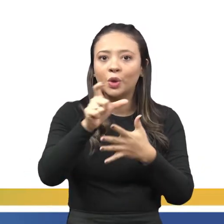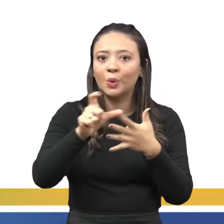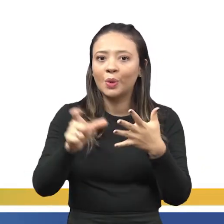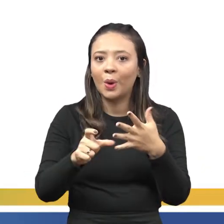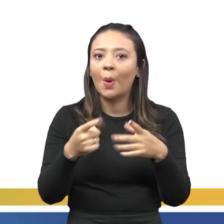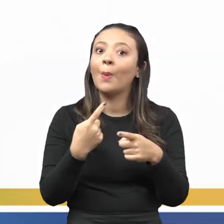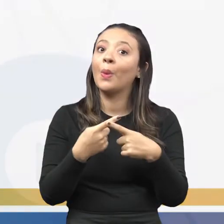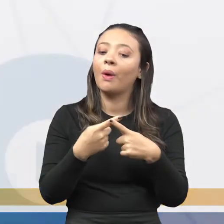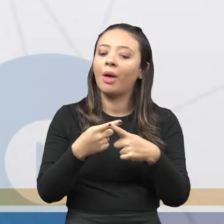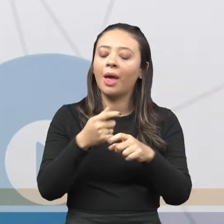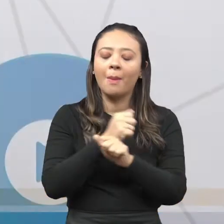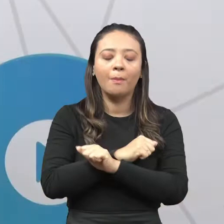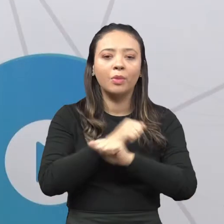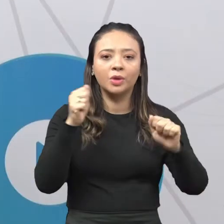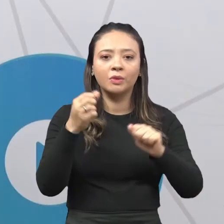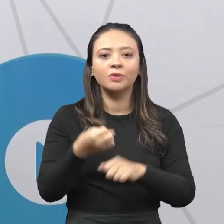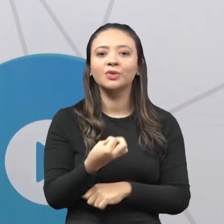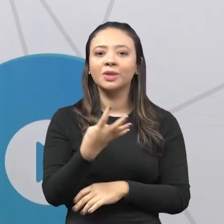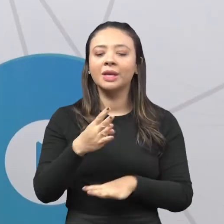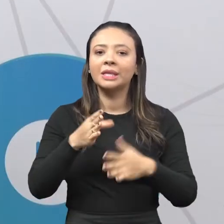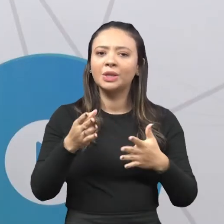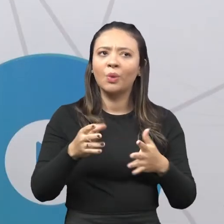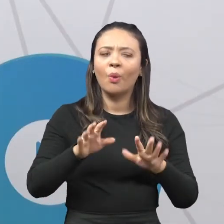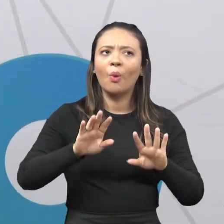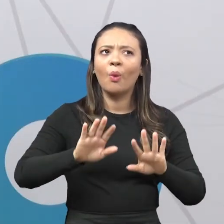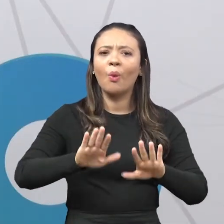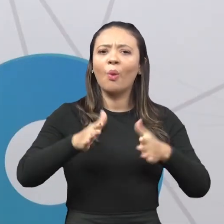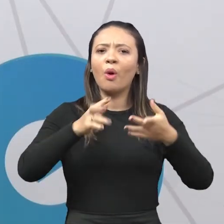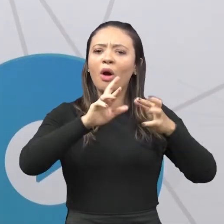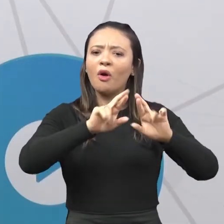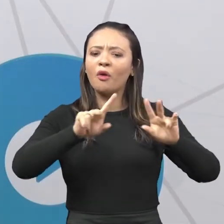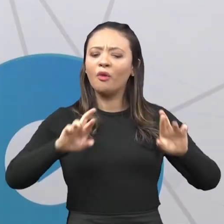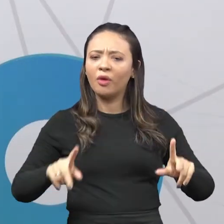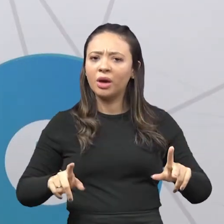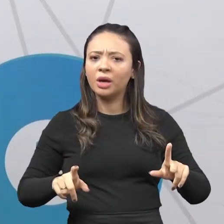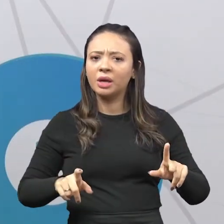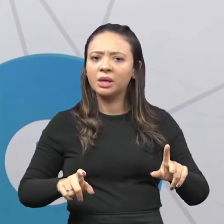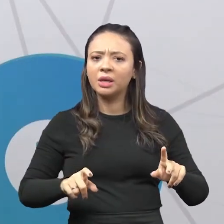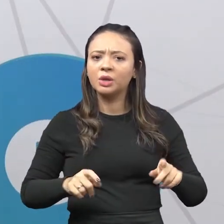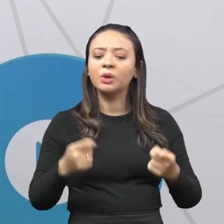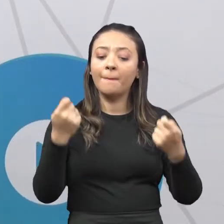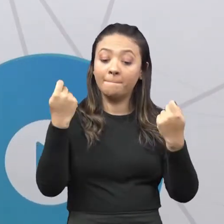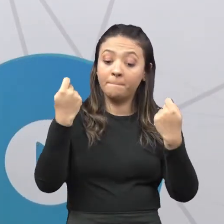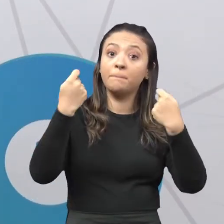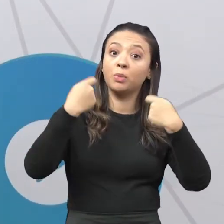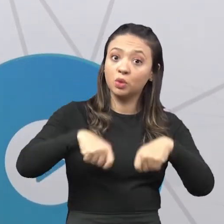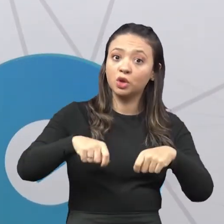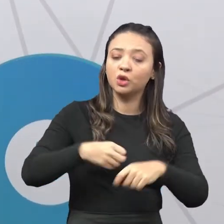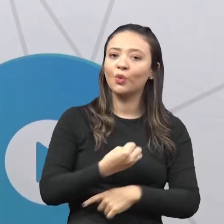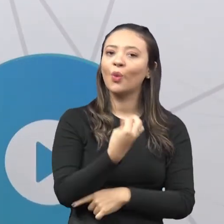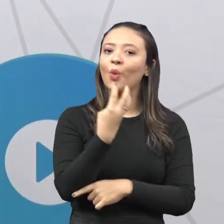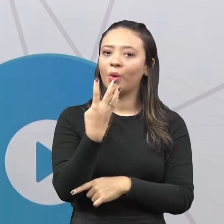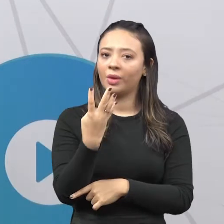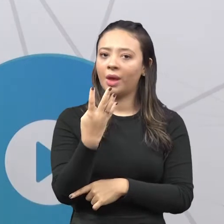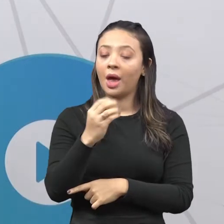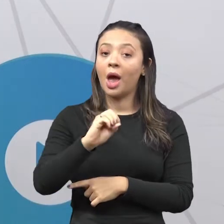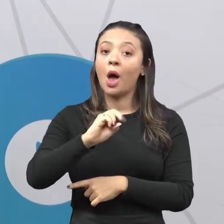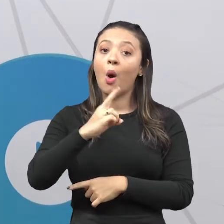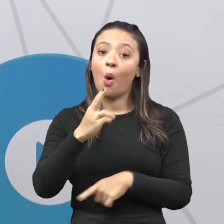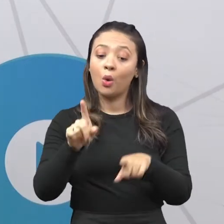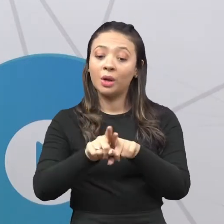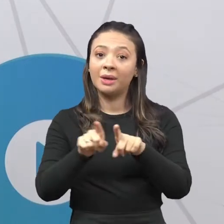contados. Então, pessoal, a principal diferença entre countable e uncountable nouns, substantivos contáveis